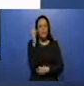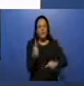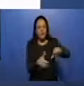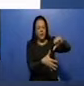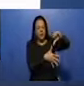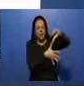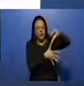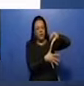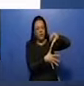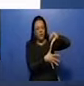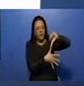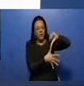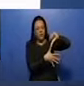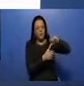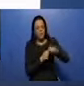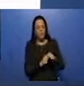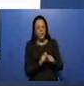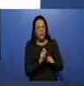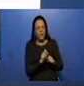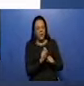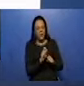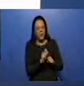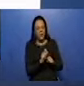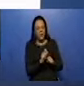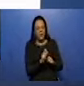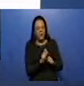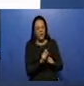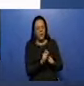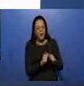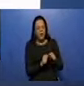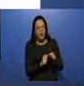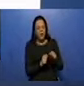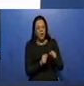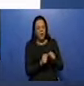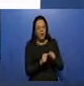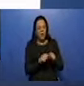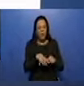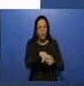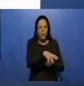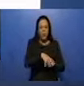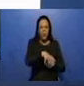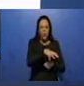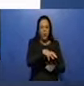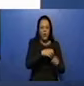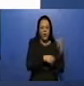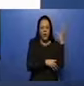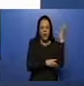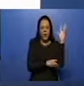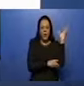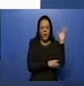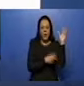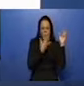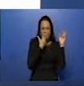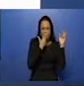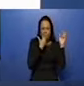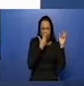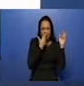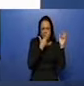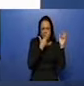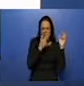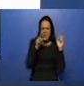reproduzindo aqui um ambiente muito parecido com o que eles conheciam em seus países.